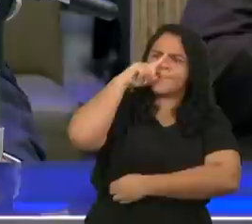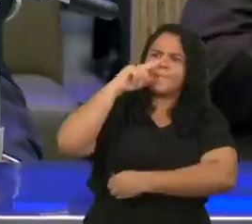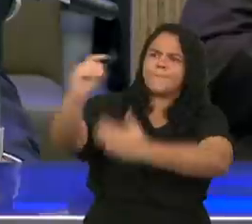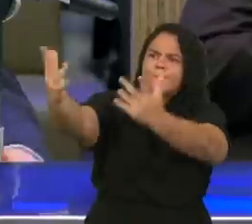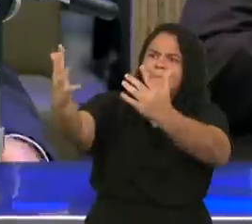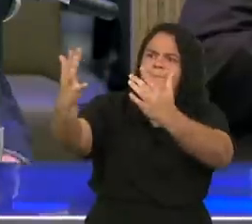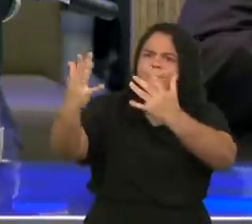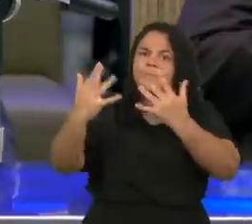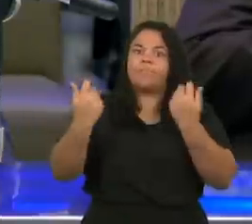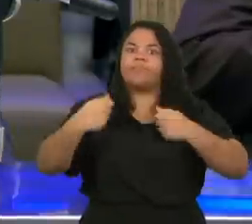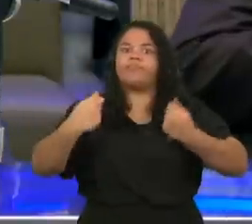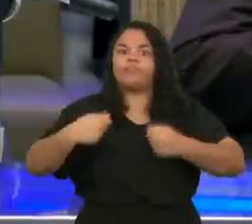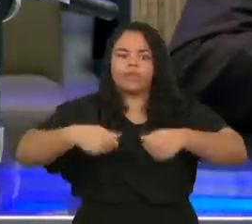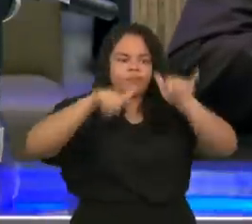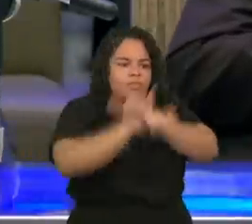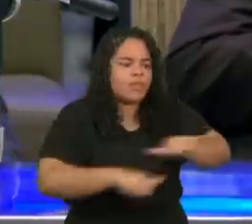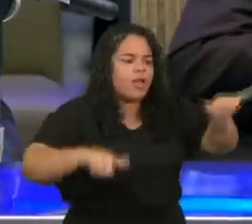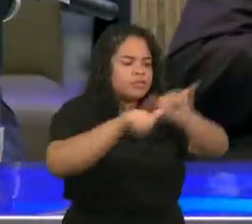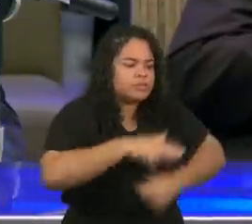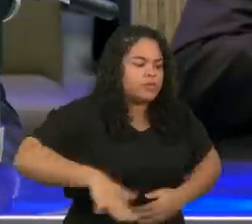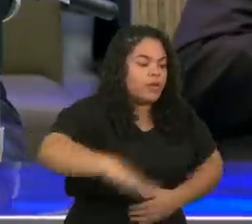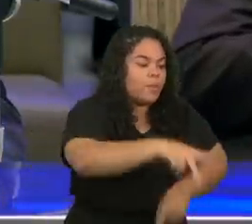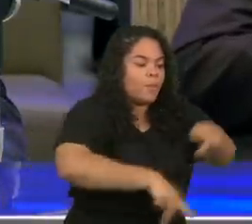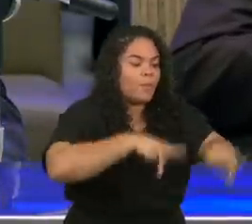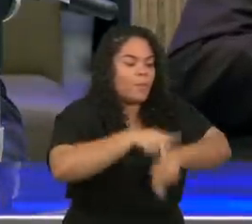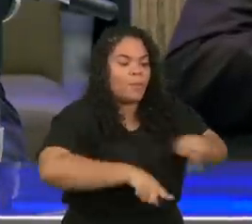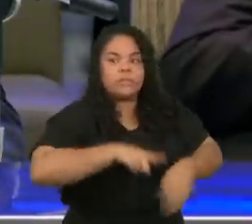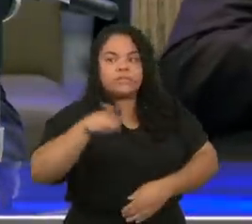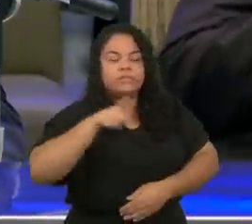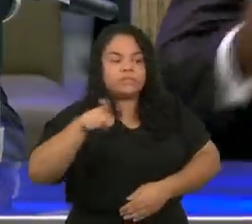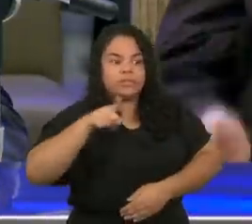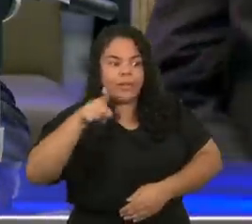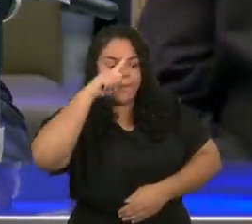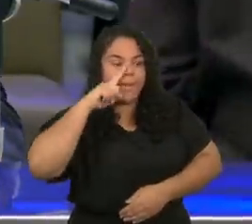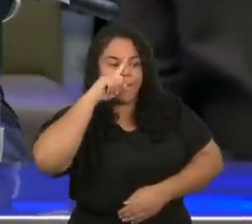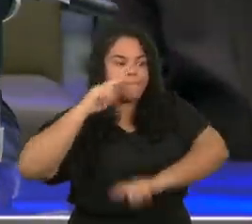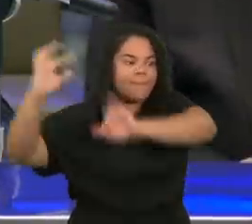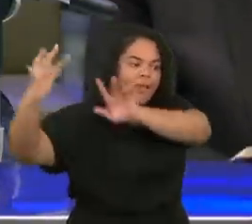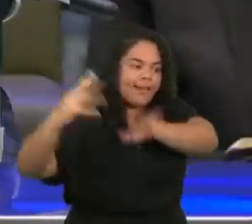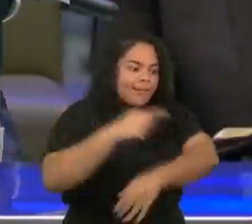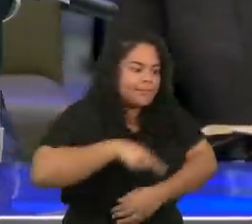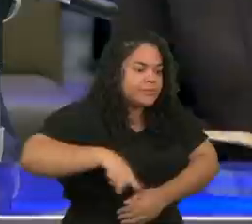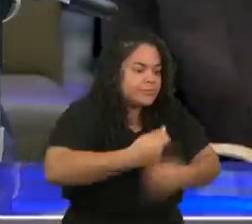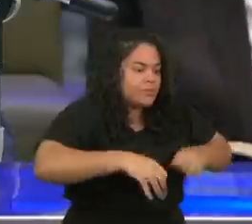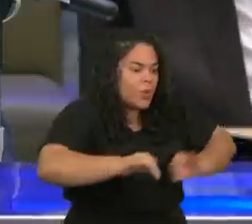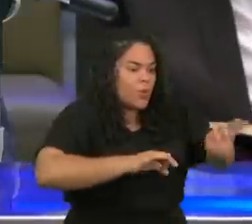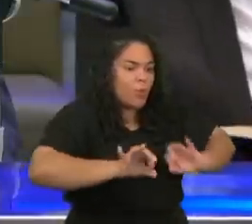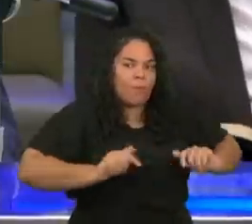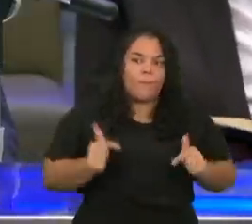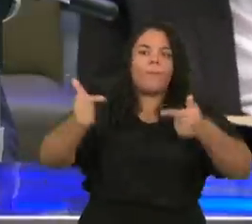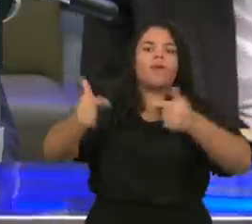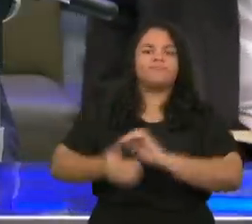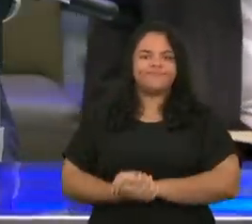cidade eles tinham a responsabilidade de enquanto a cidade dormia